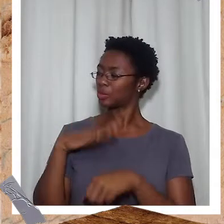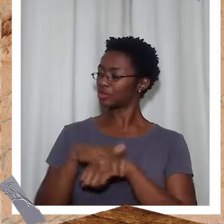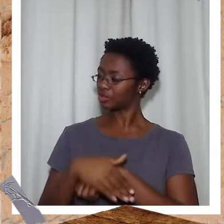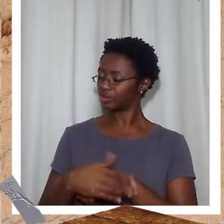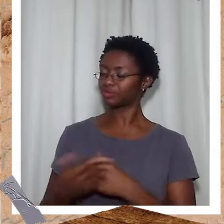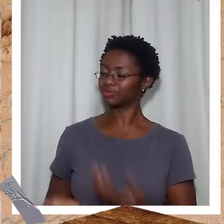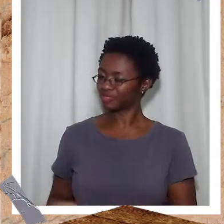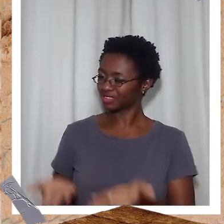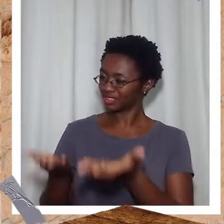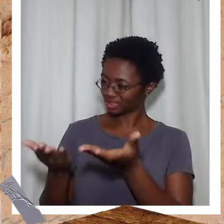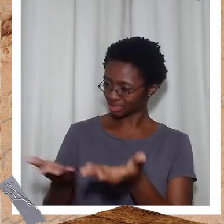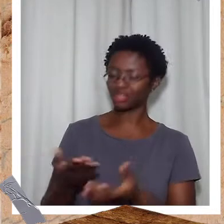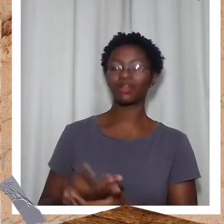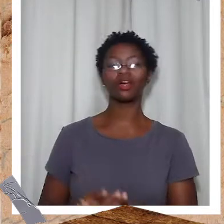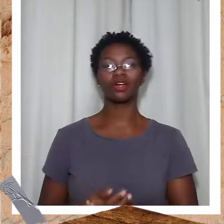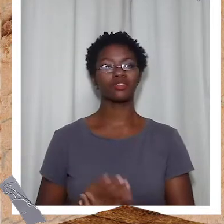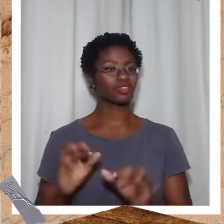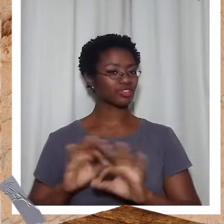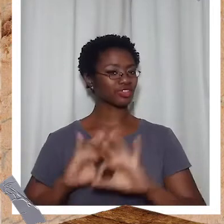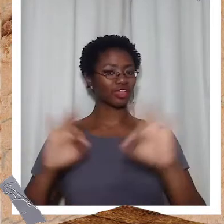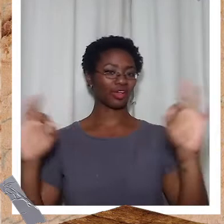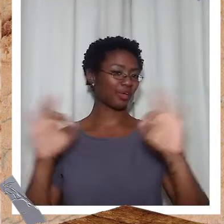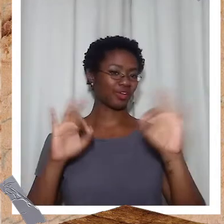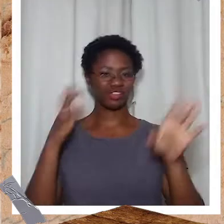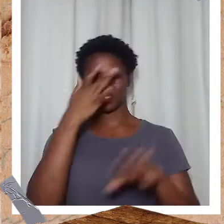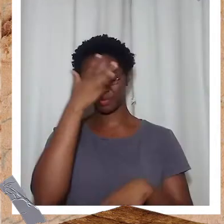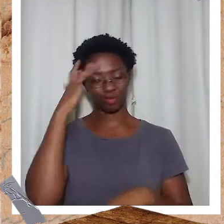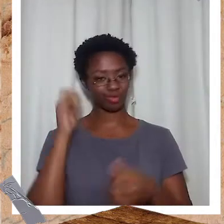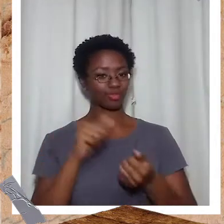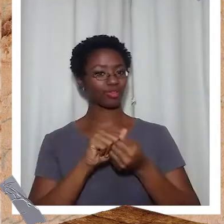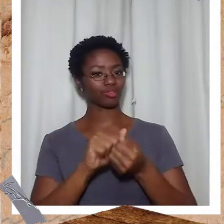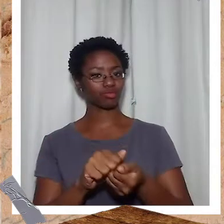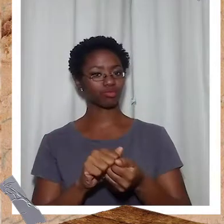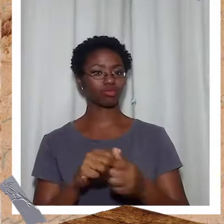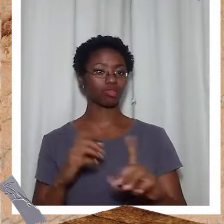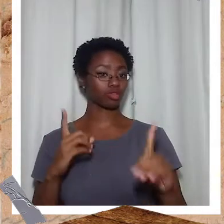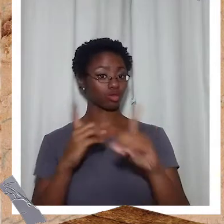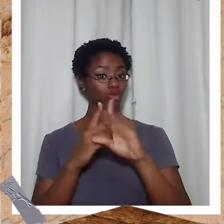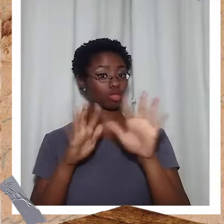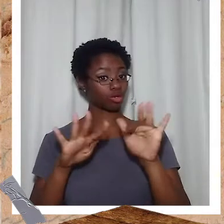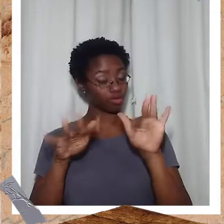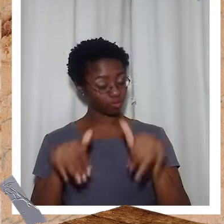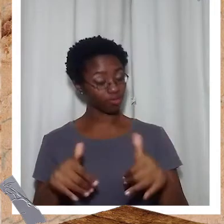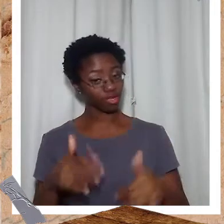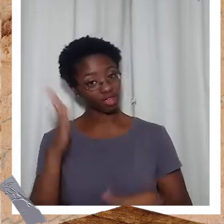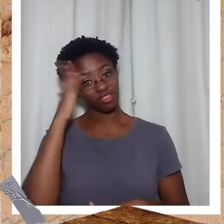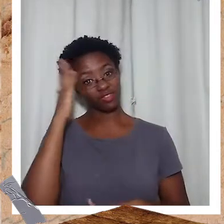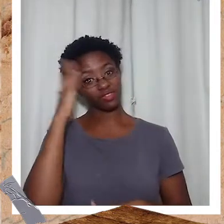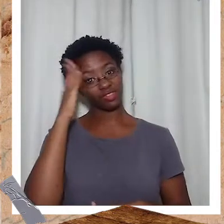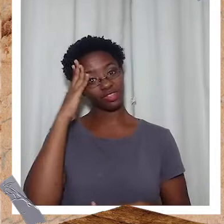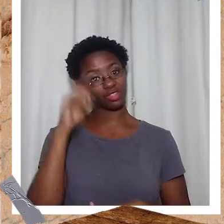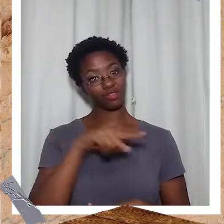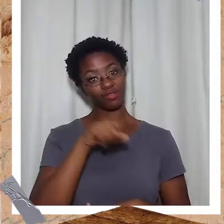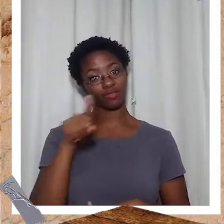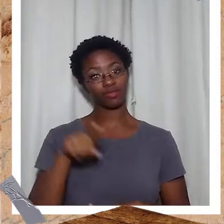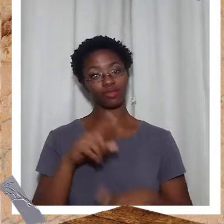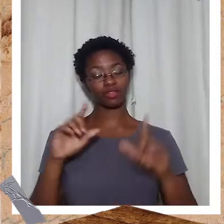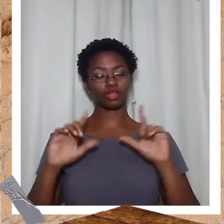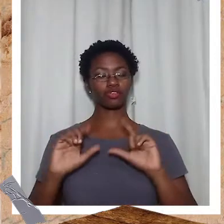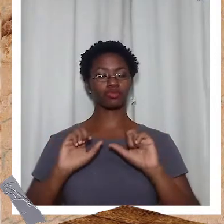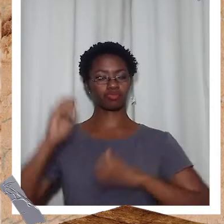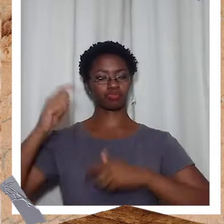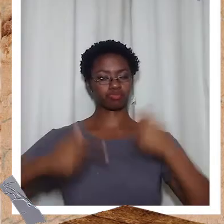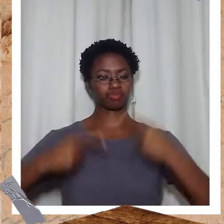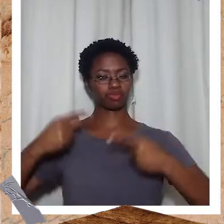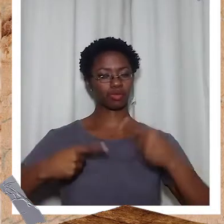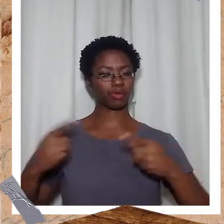deixando vocês aí em ótimas mãos, a gente se encontra no finalzinho. Eu tenho certeza que a gente vai ter um painel belíssimo hoje. Tá